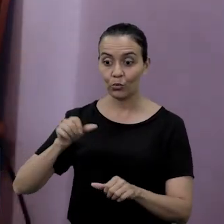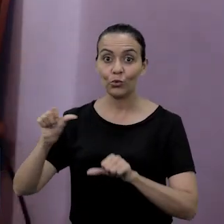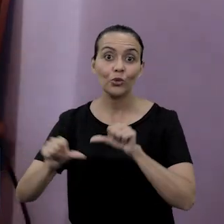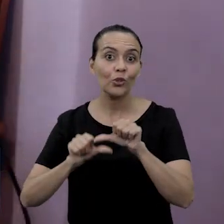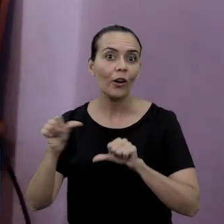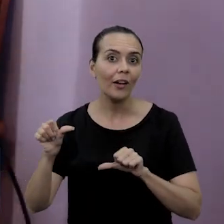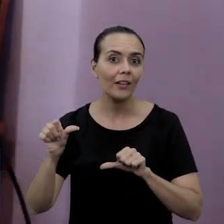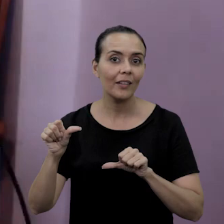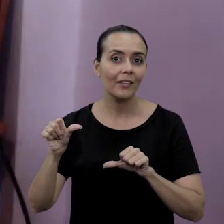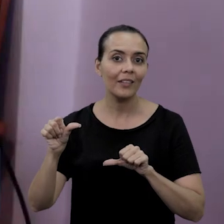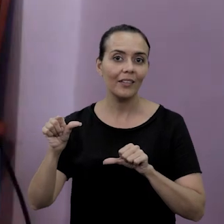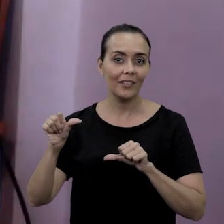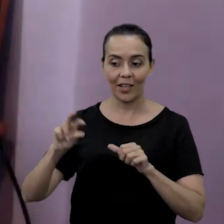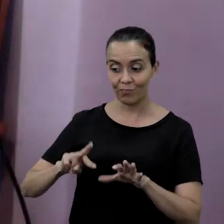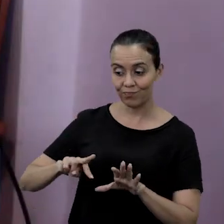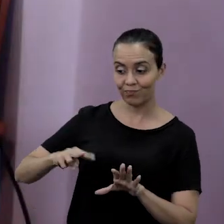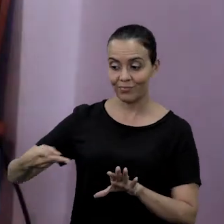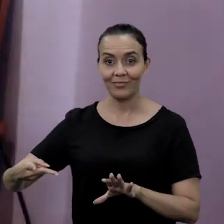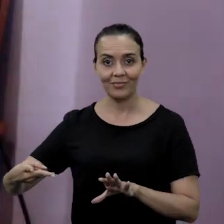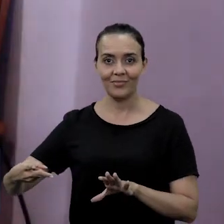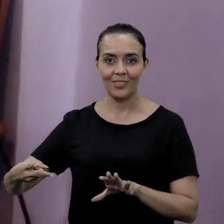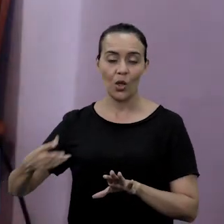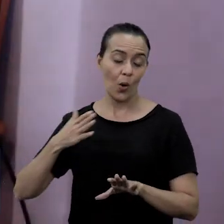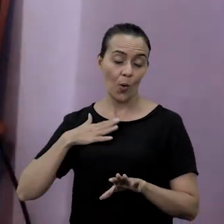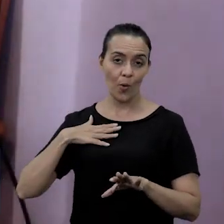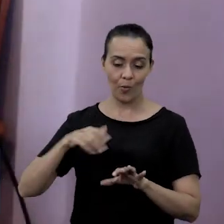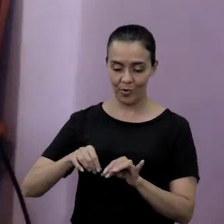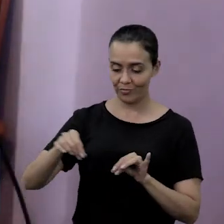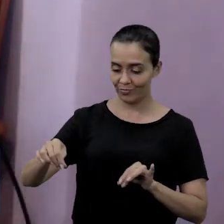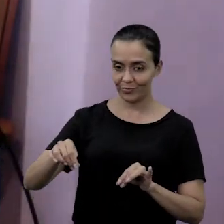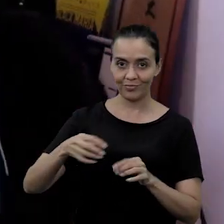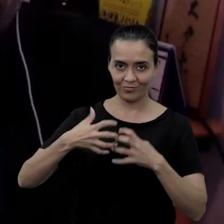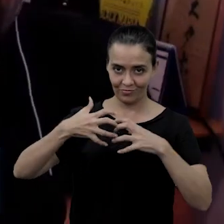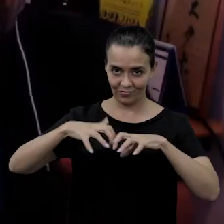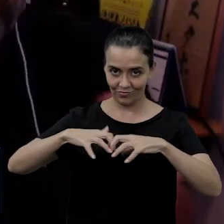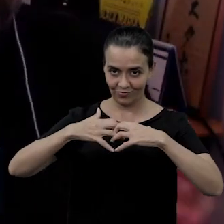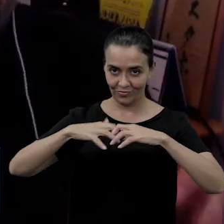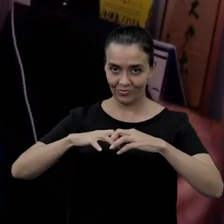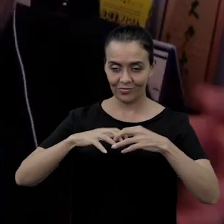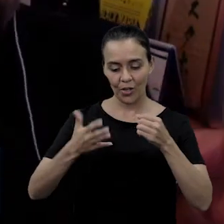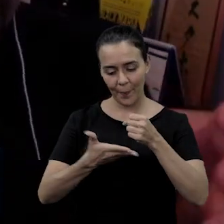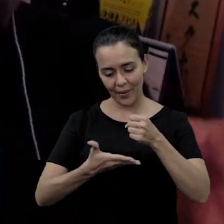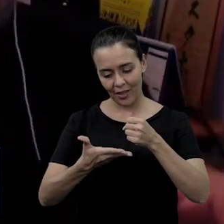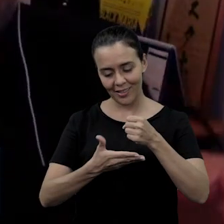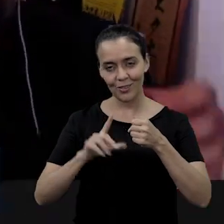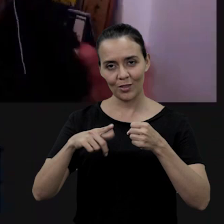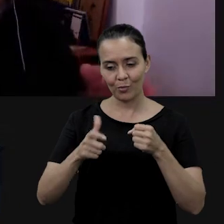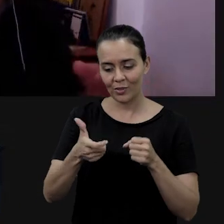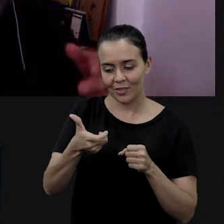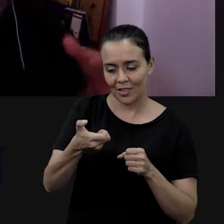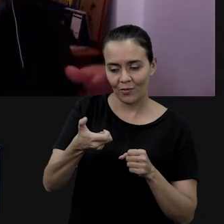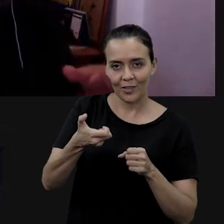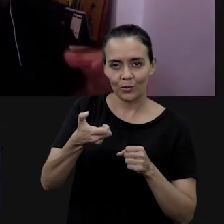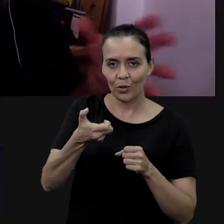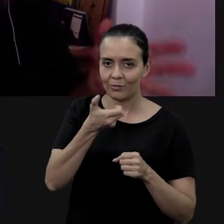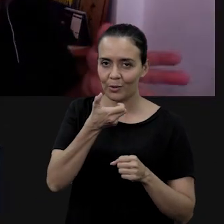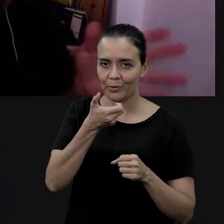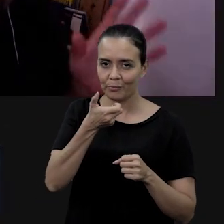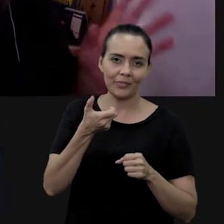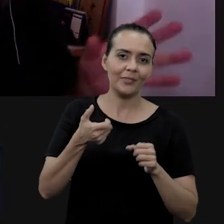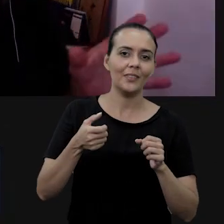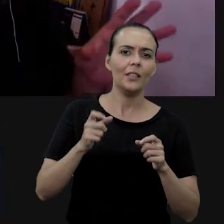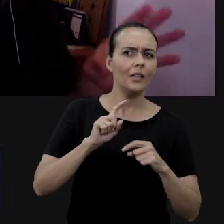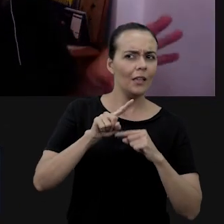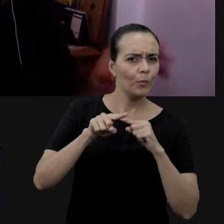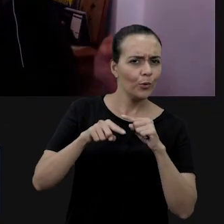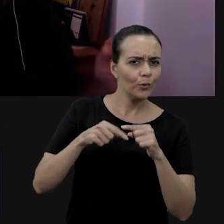permuta. E daí com isso eu já tinha um equipamento básico e fui investindo aos poucos num gravador, alguma coisa assim, e fazendo